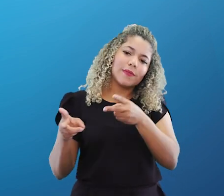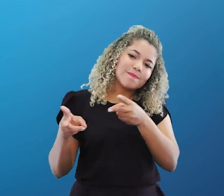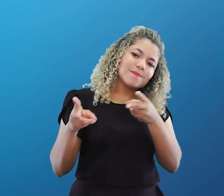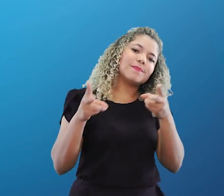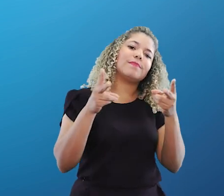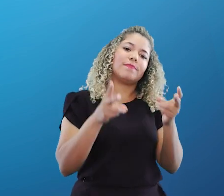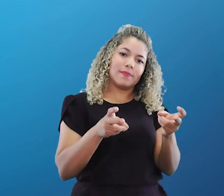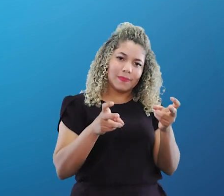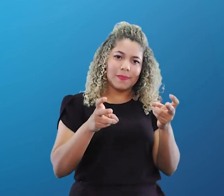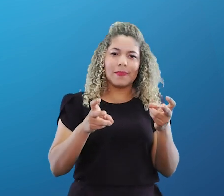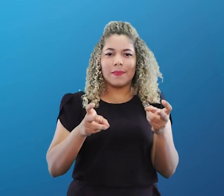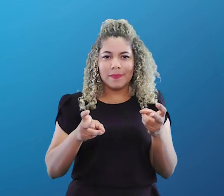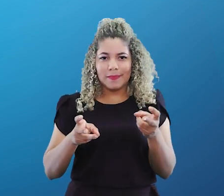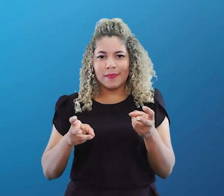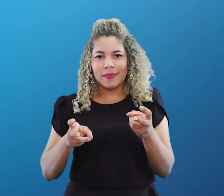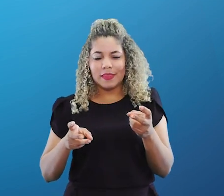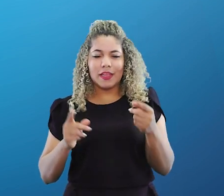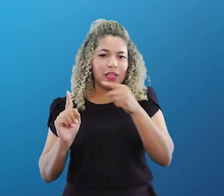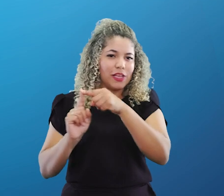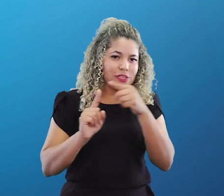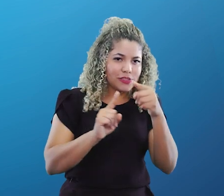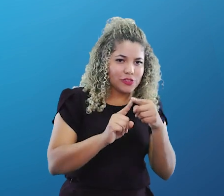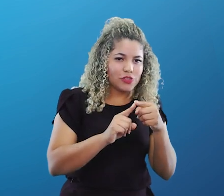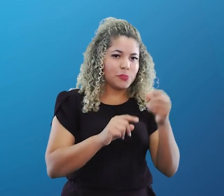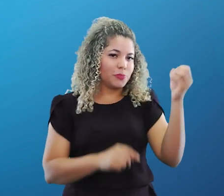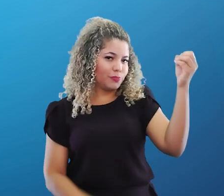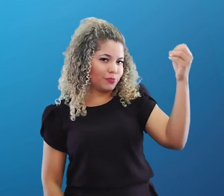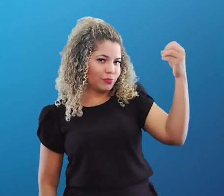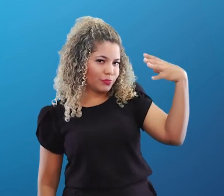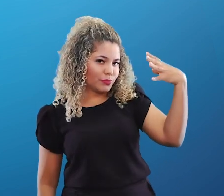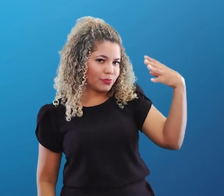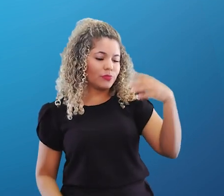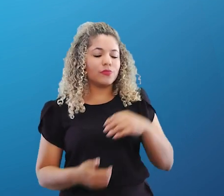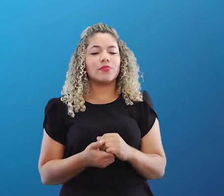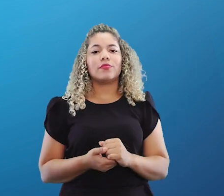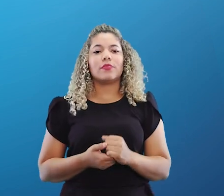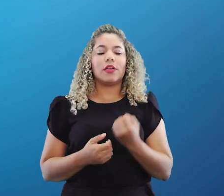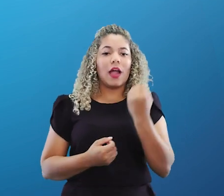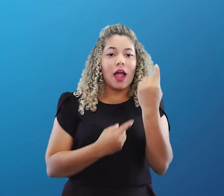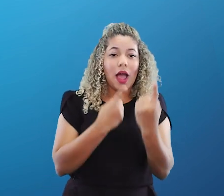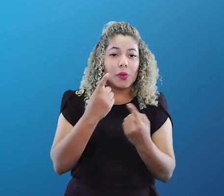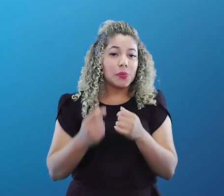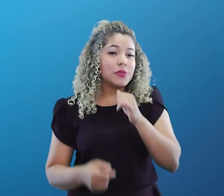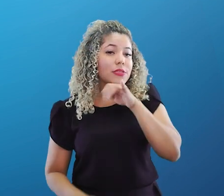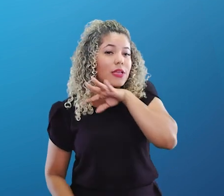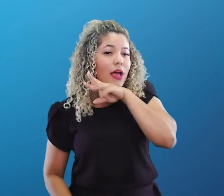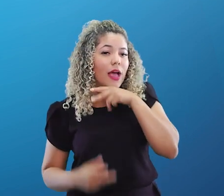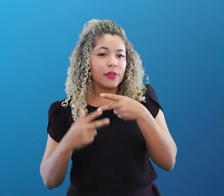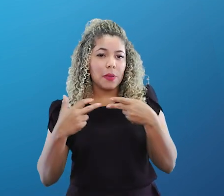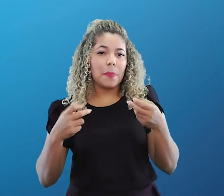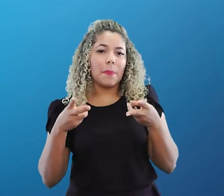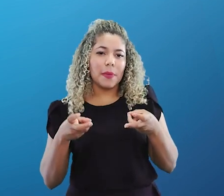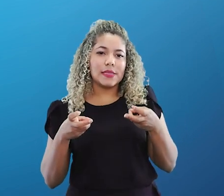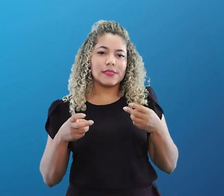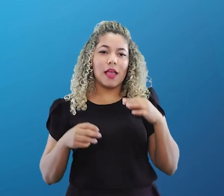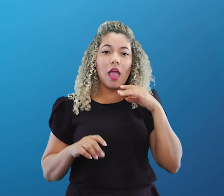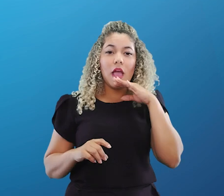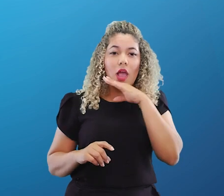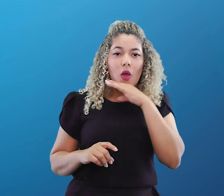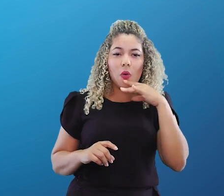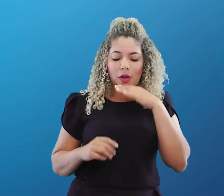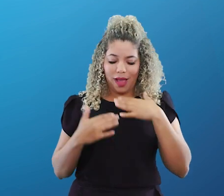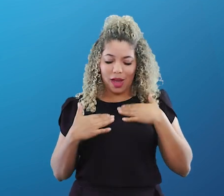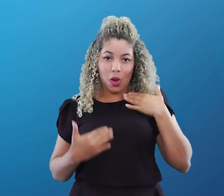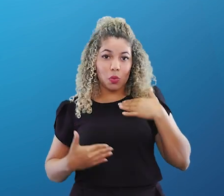específicos para isso, eles conseguem perceber esse tipo de frequência. Determinados animais, inclusive, conseguem perceber o calor através